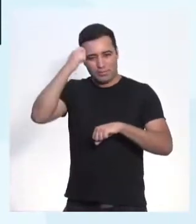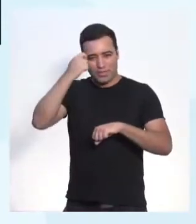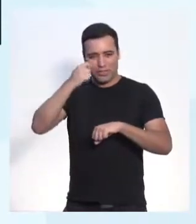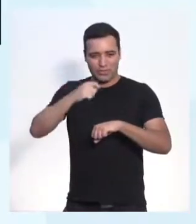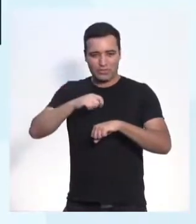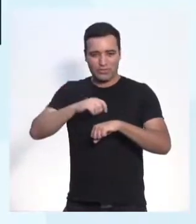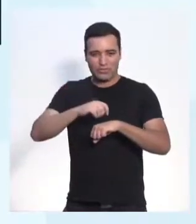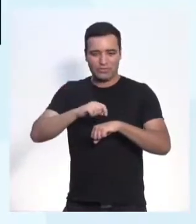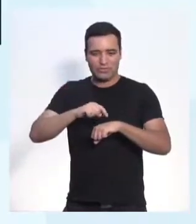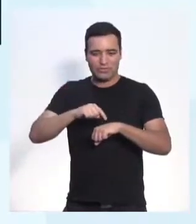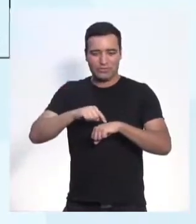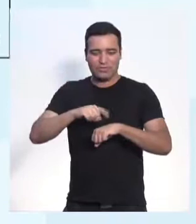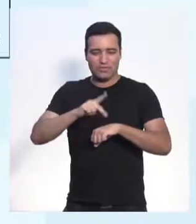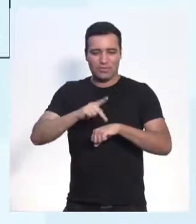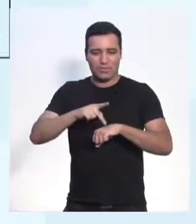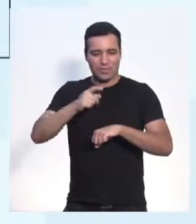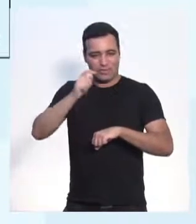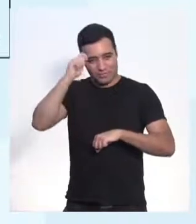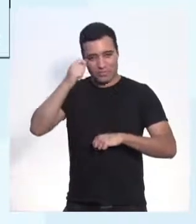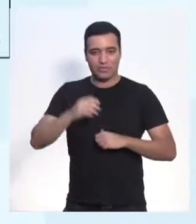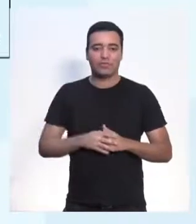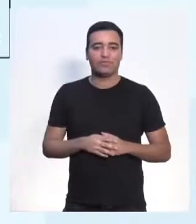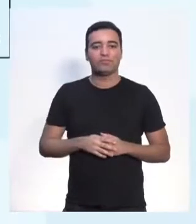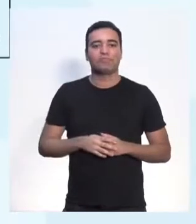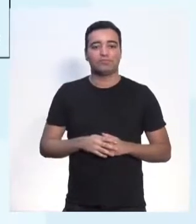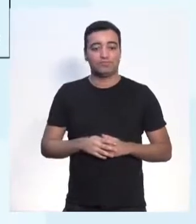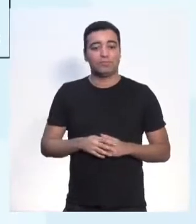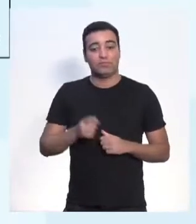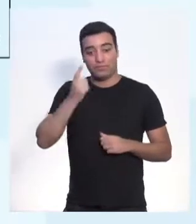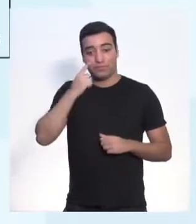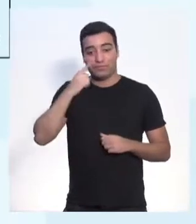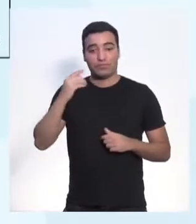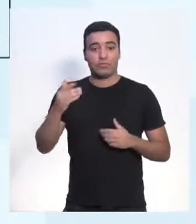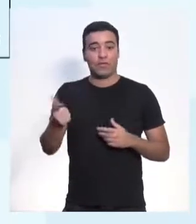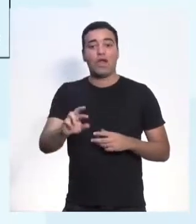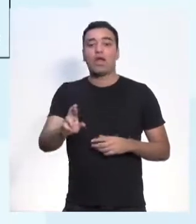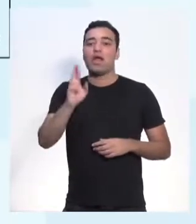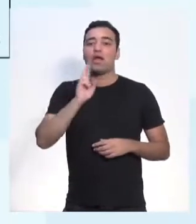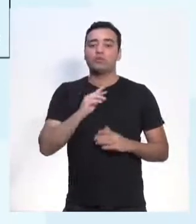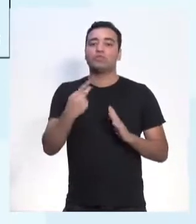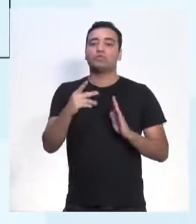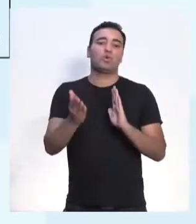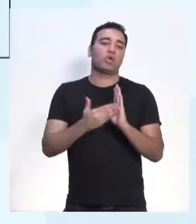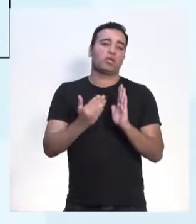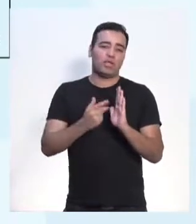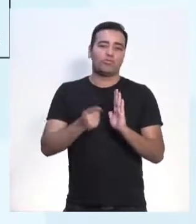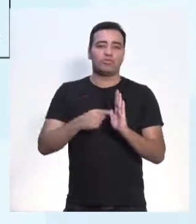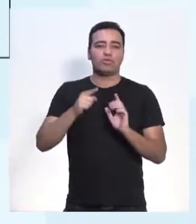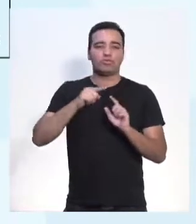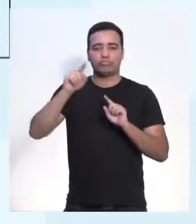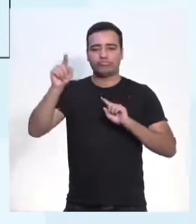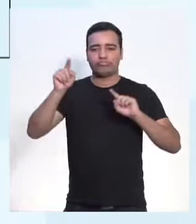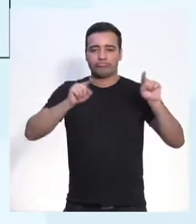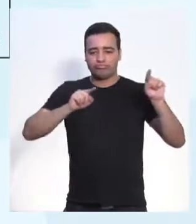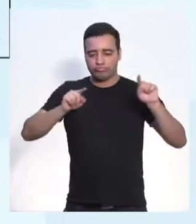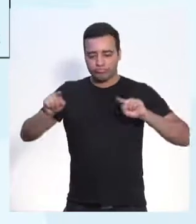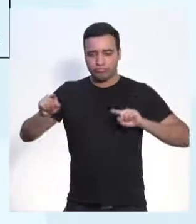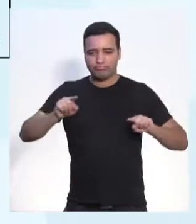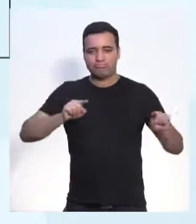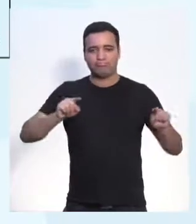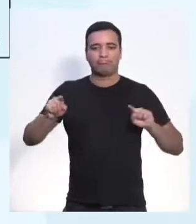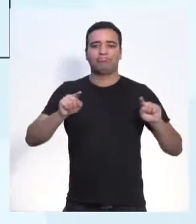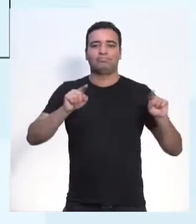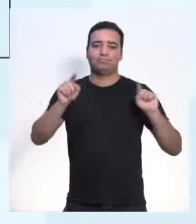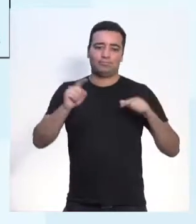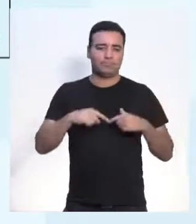Vamos lá, próximo slide. Isso, então essa daí era a resposta do caderno do aluno, era só vocês ligarem aí. Então tá desse jeito